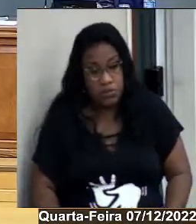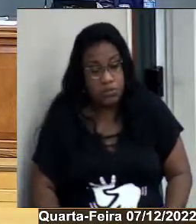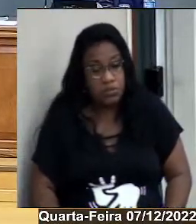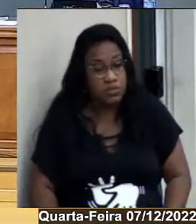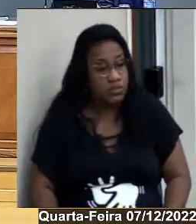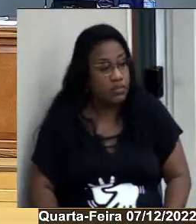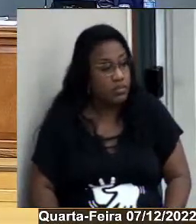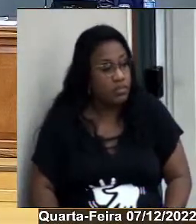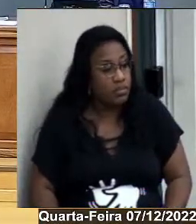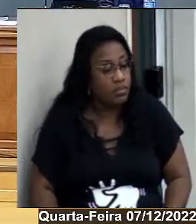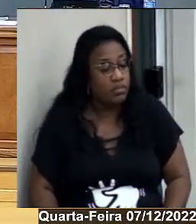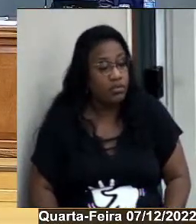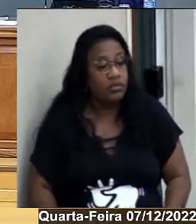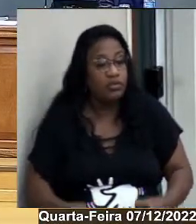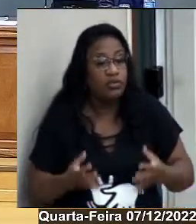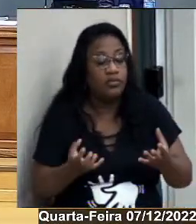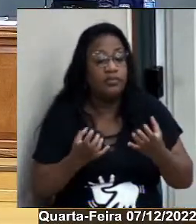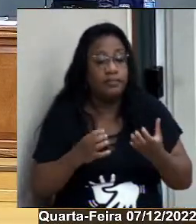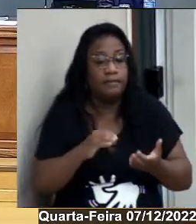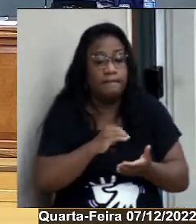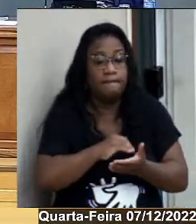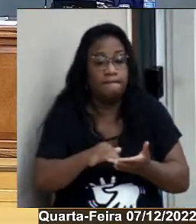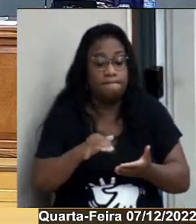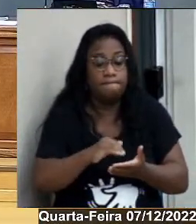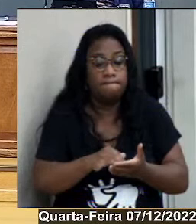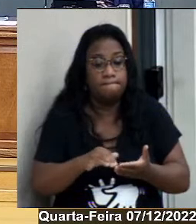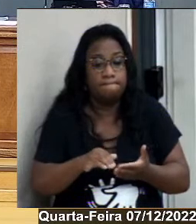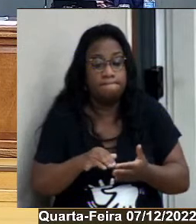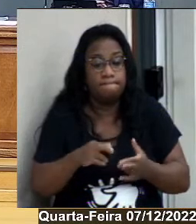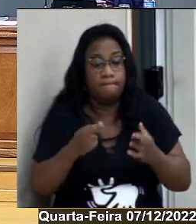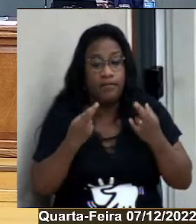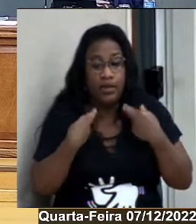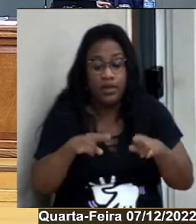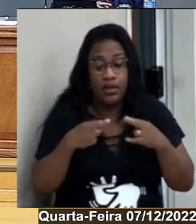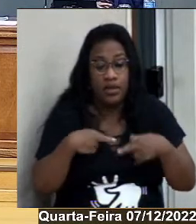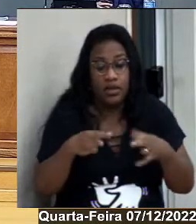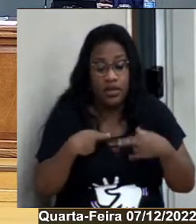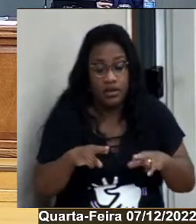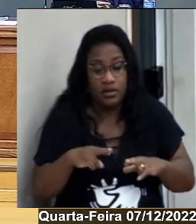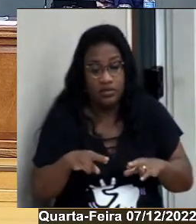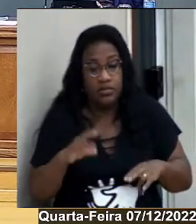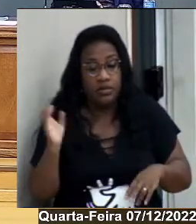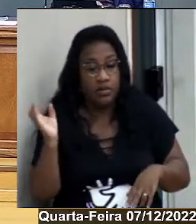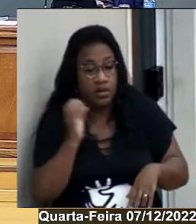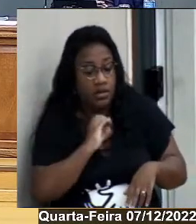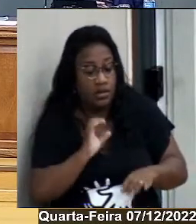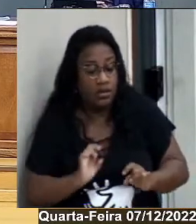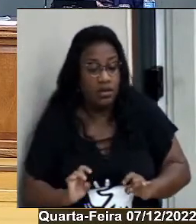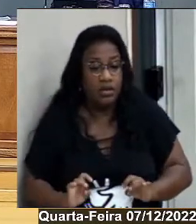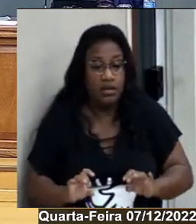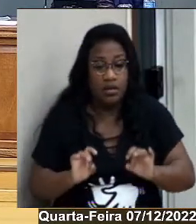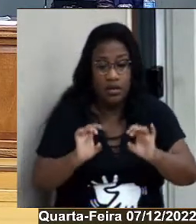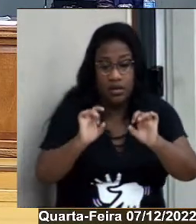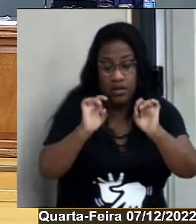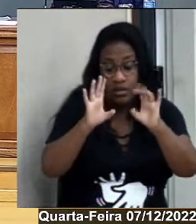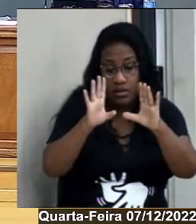Passaremos então à ordem do dia. Solicito ao senhor secretário que faça a leitura do requerimento de urgência especial para o projeto de lei complementar número